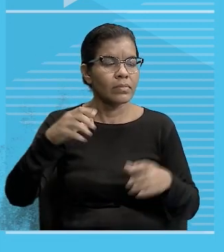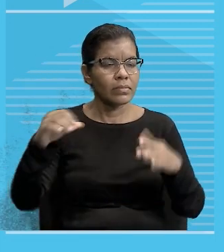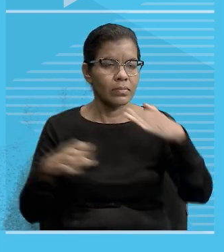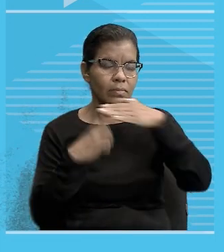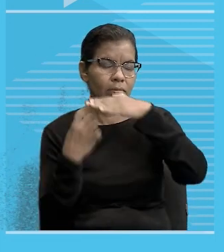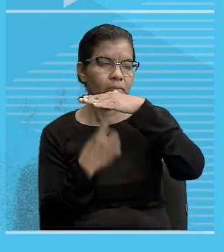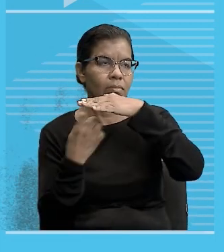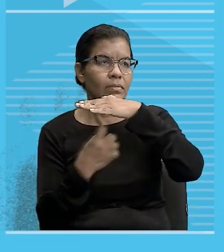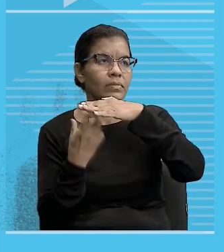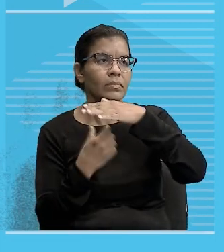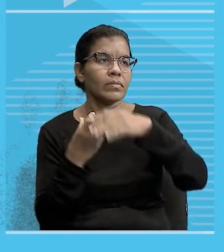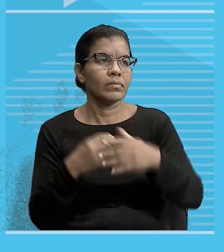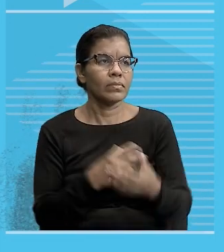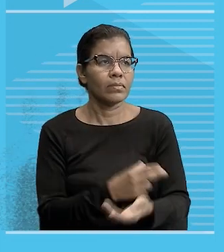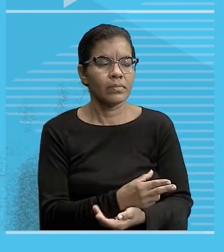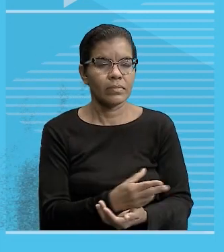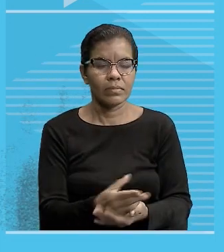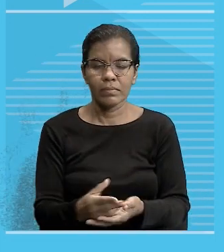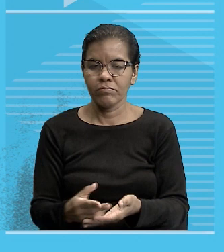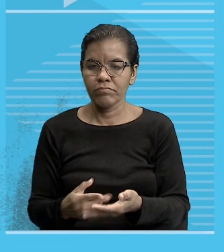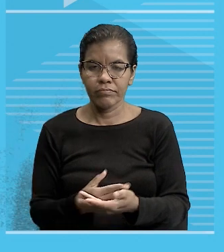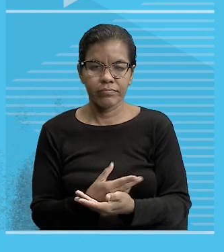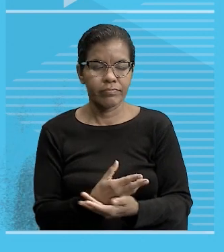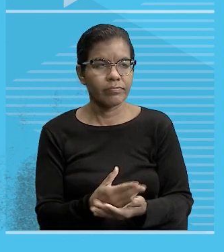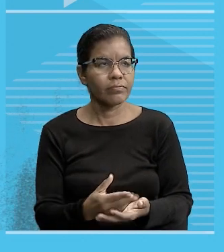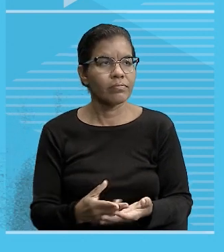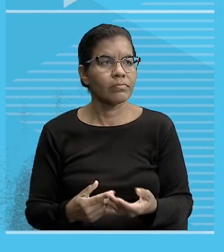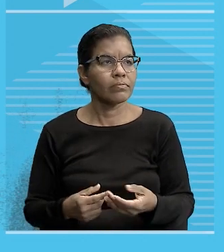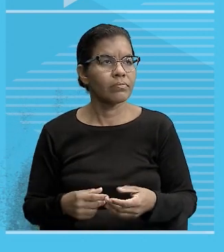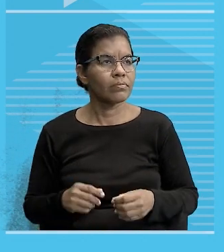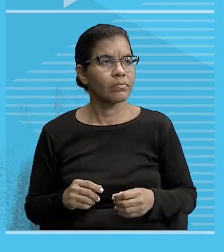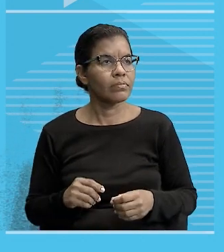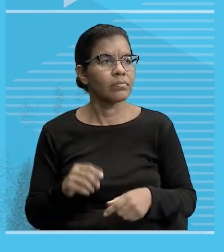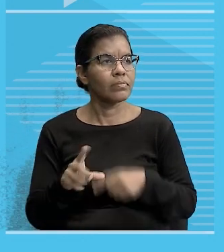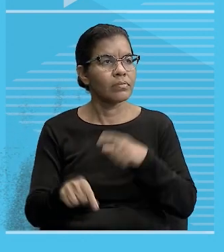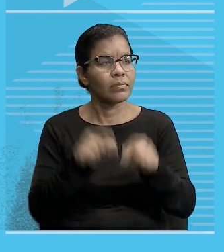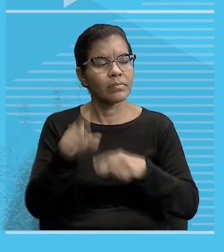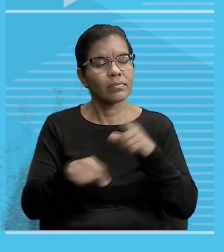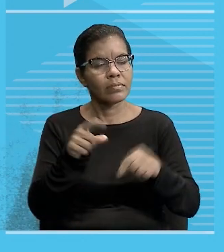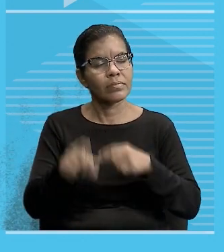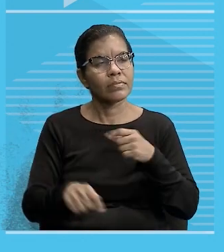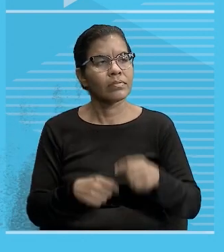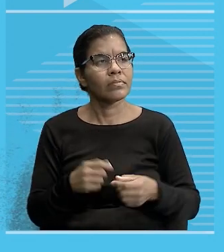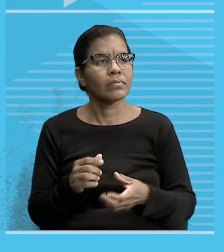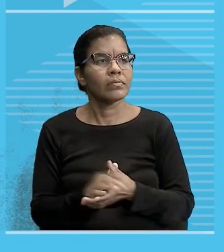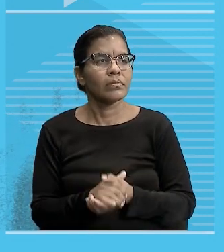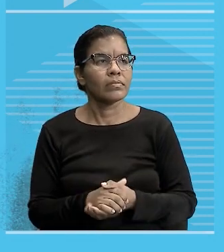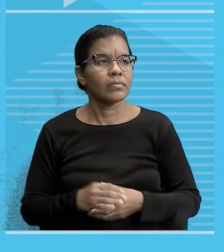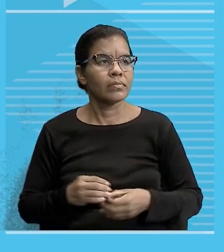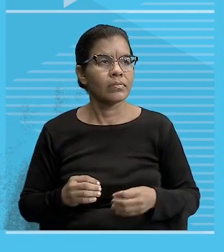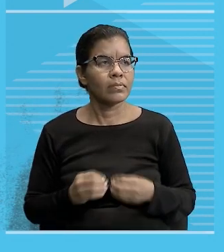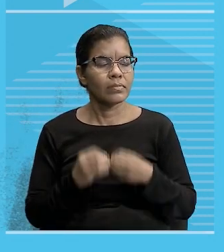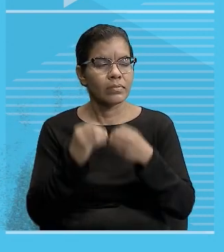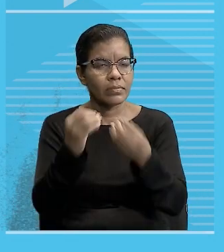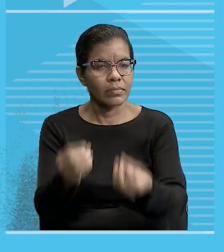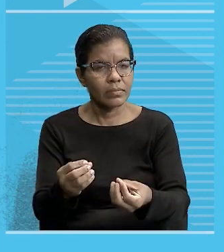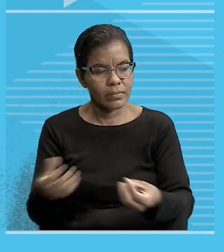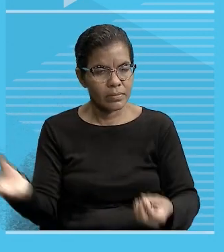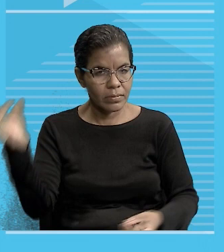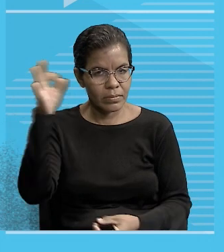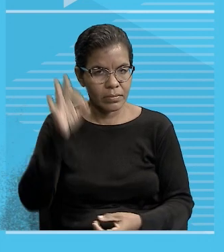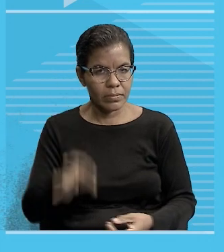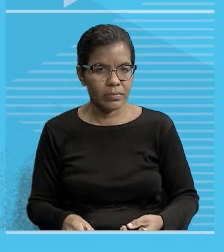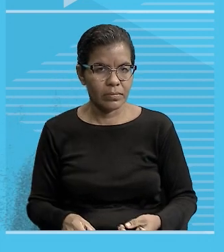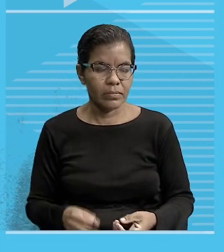empresa em vários aspectos assinale a alternativa que preencha corretamente